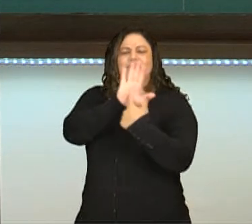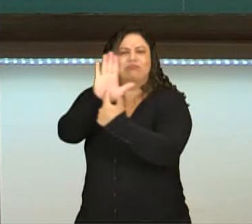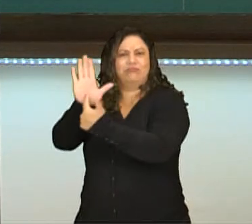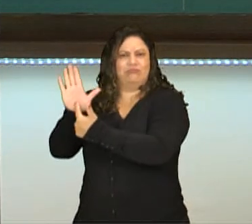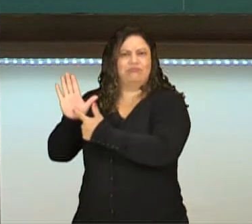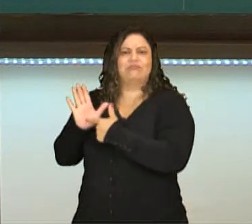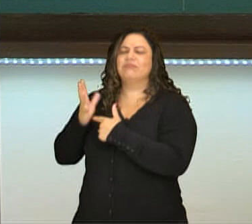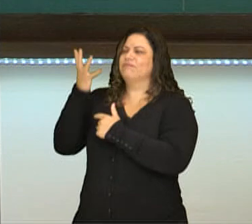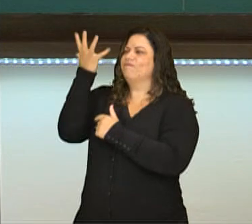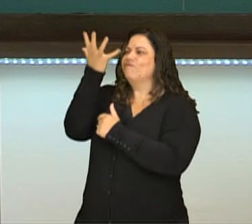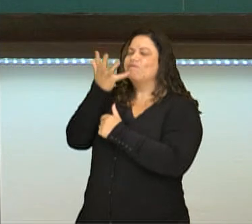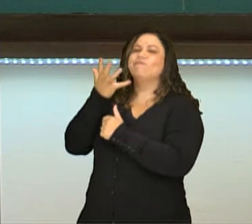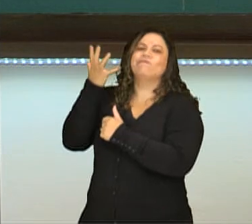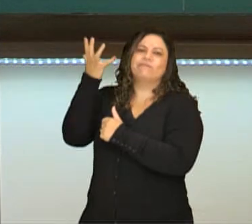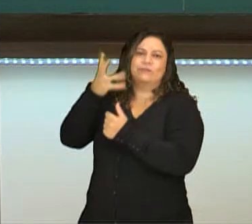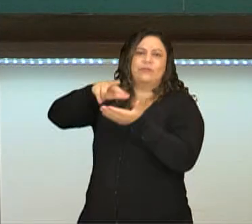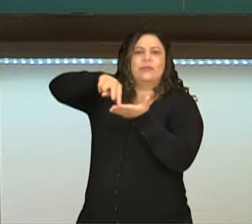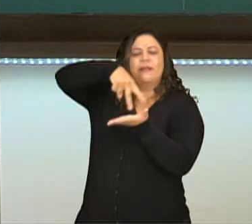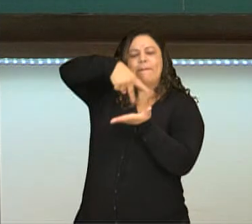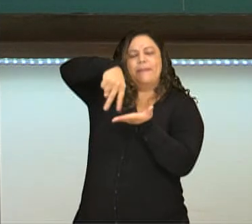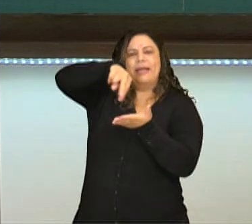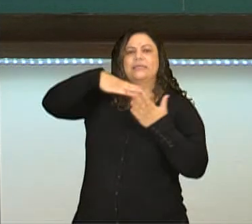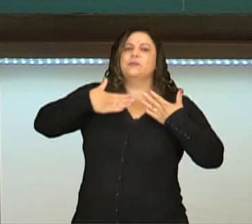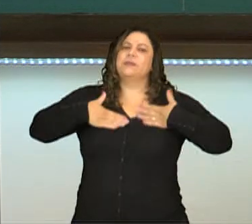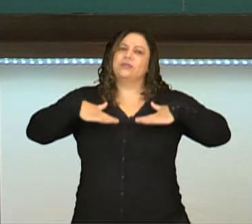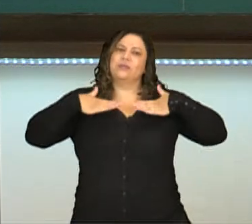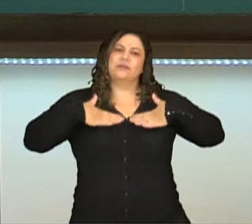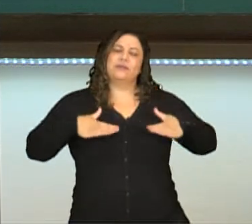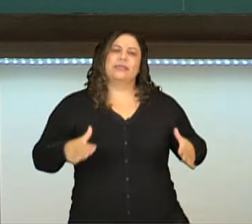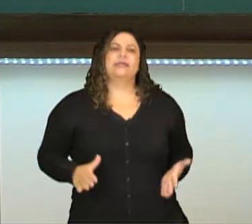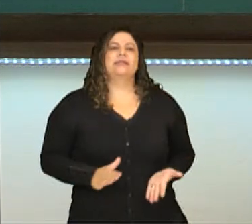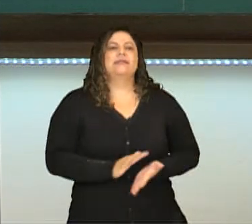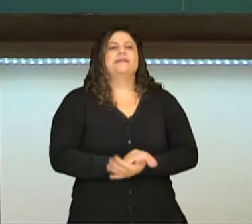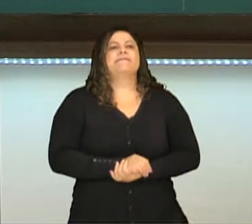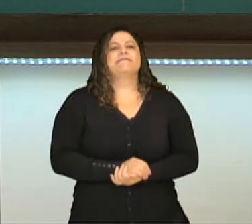sedução, mas através de passos um pouquinho mais lentos.